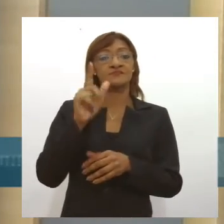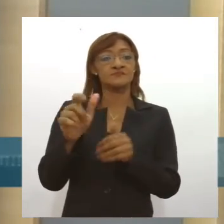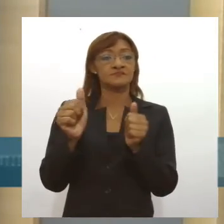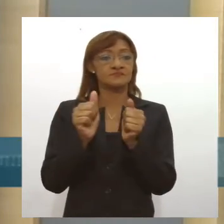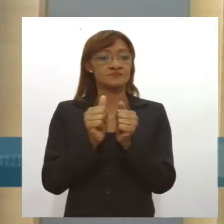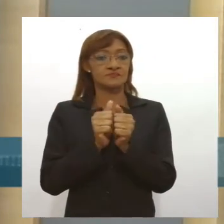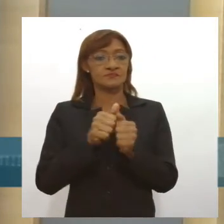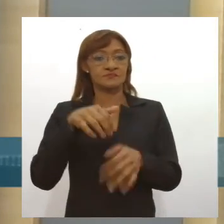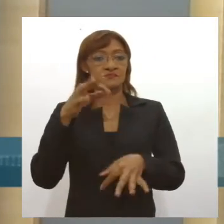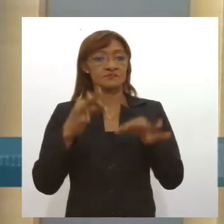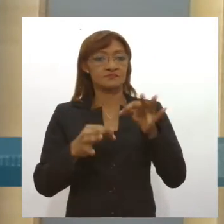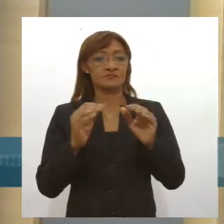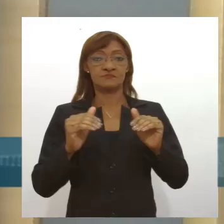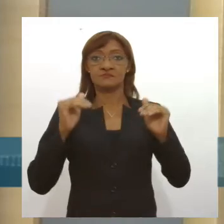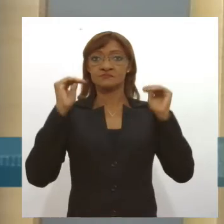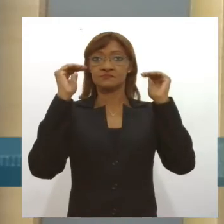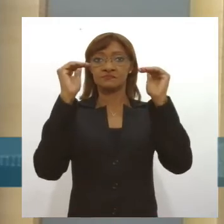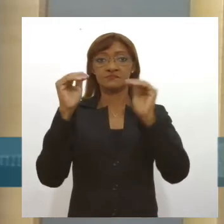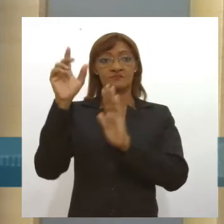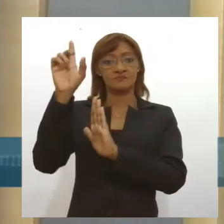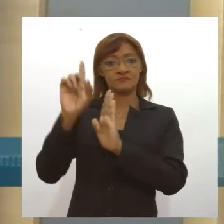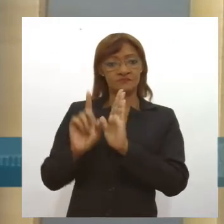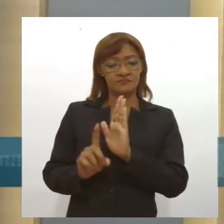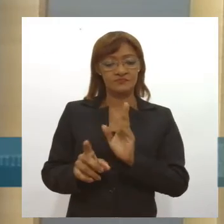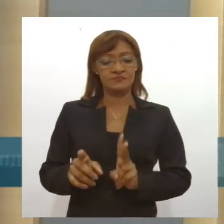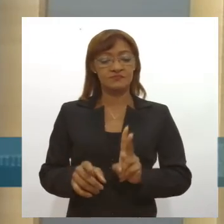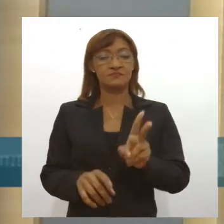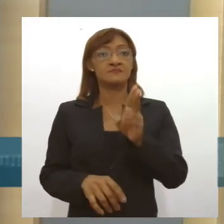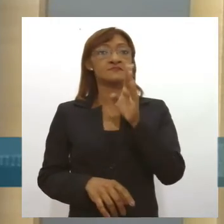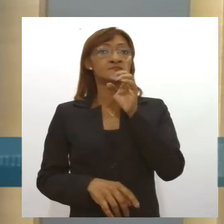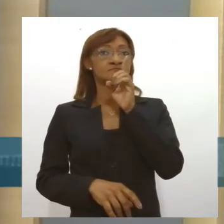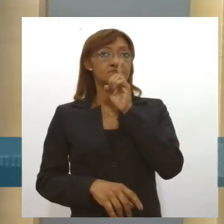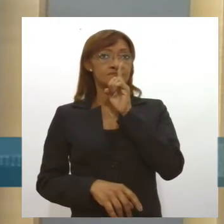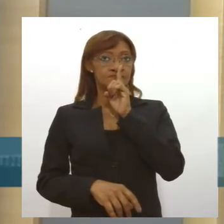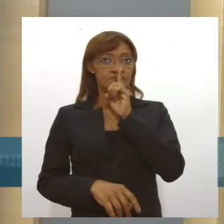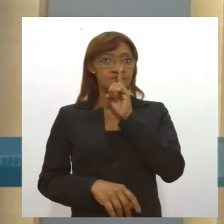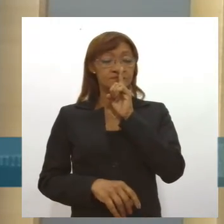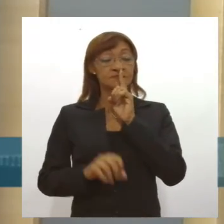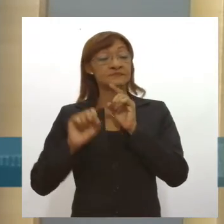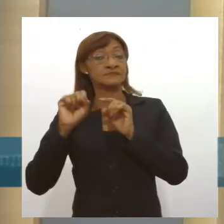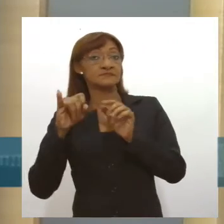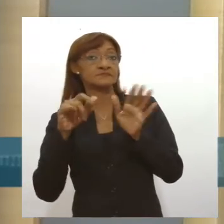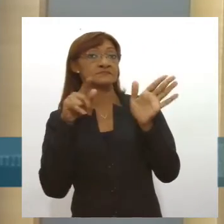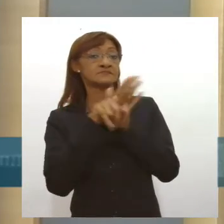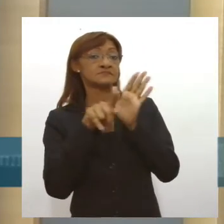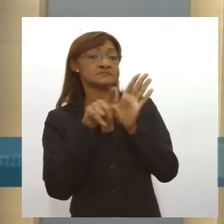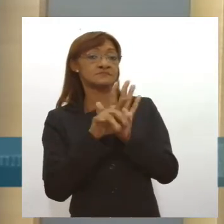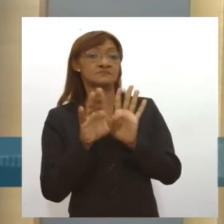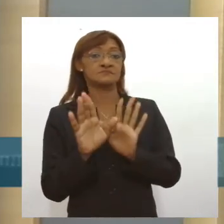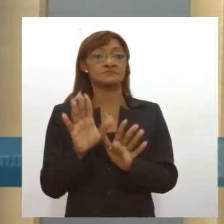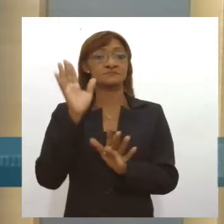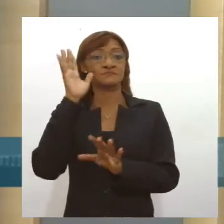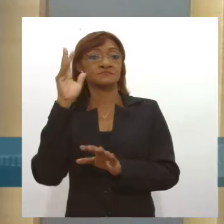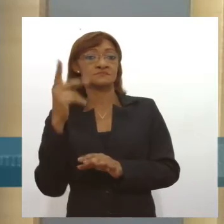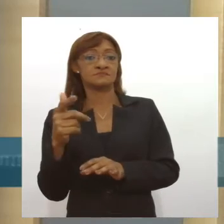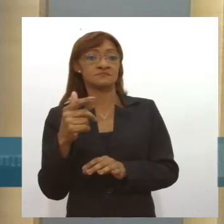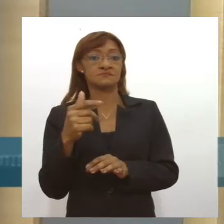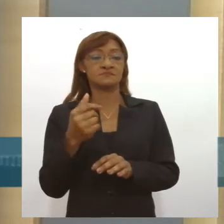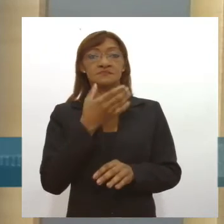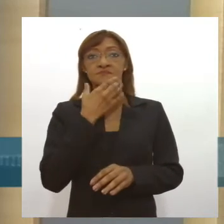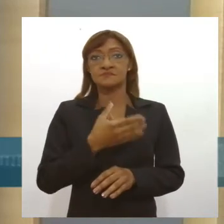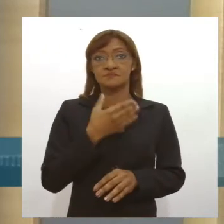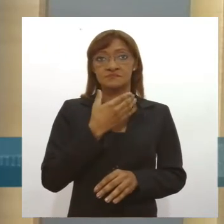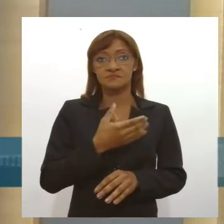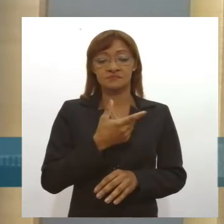Supremo Tribunal Federal, o direito de permanecer em silêncio se for questionada sobre fatos ocorridos entre dezembro